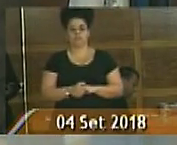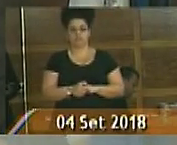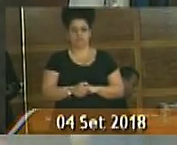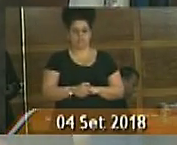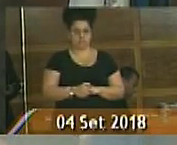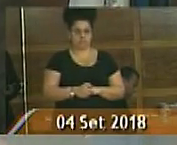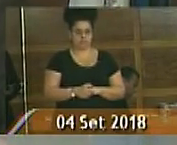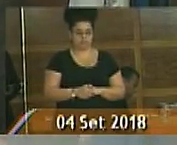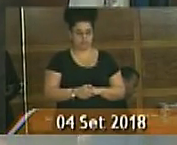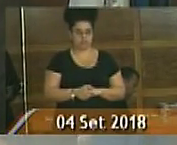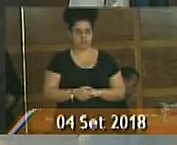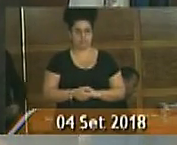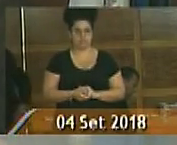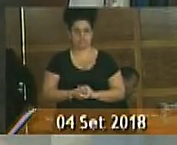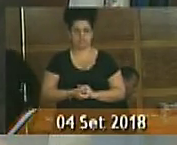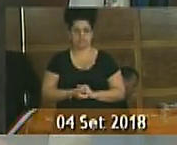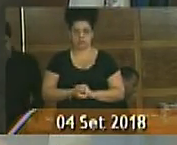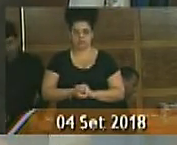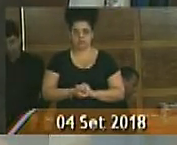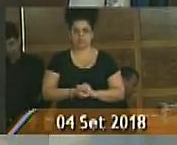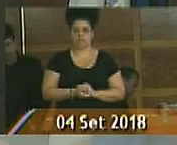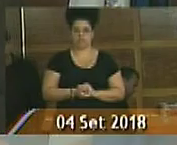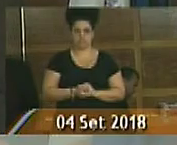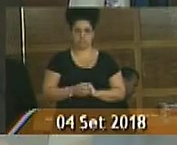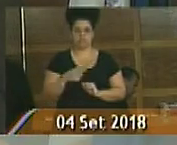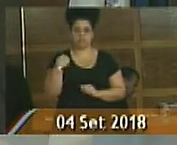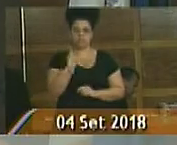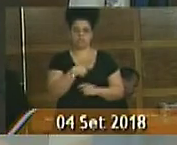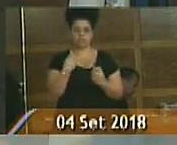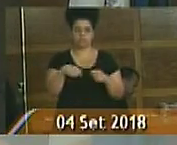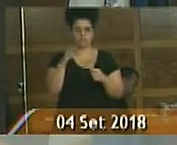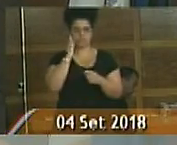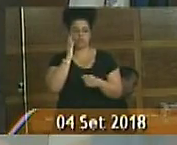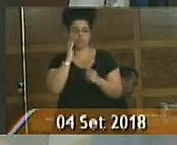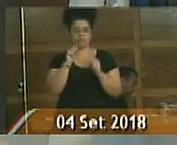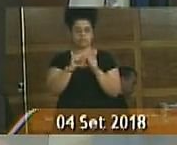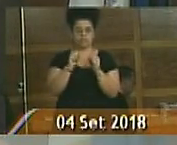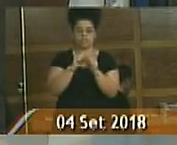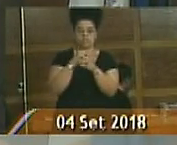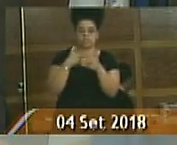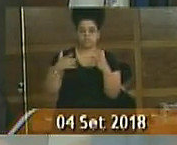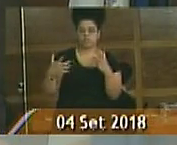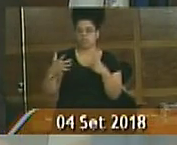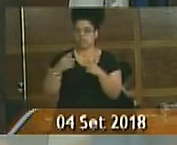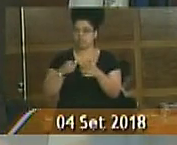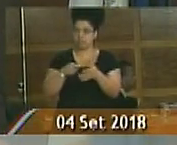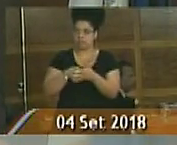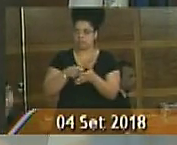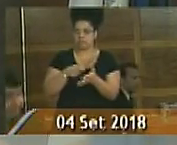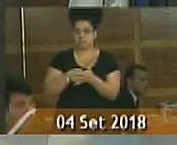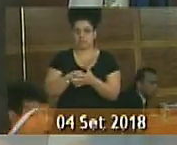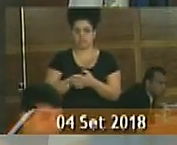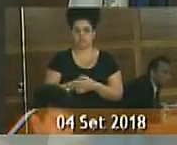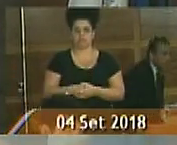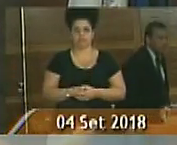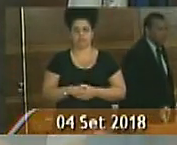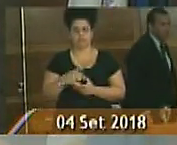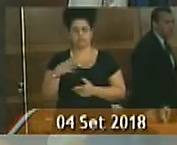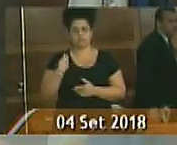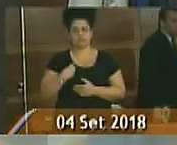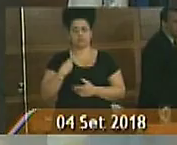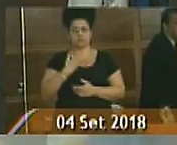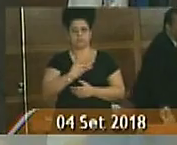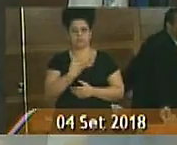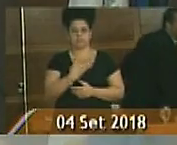aí fazer o que é de nossa obrigação, fiscalizar e botar para funcionar. E a presença dos amigos